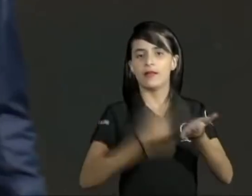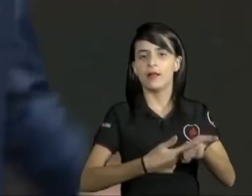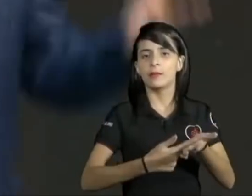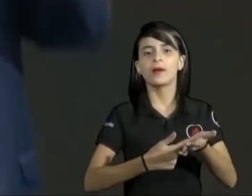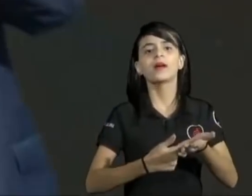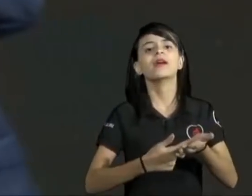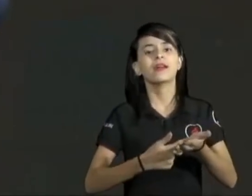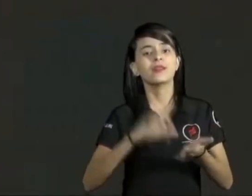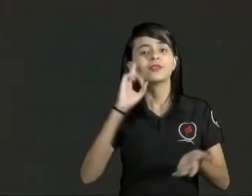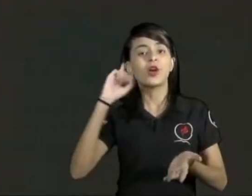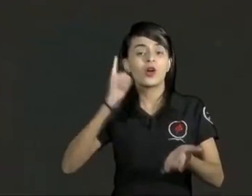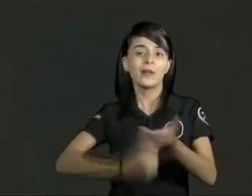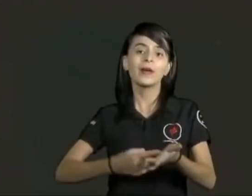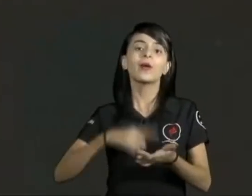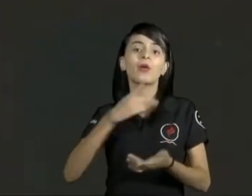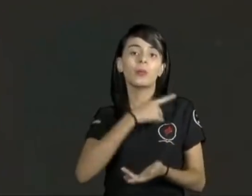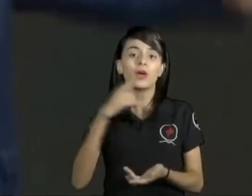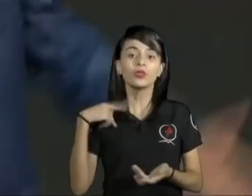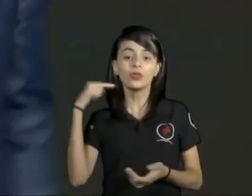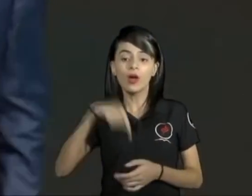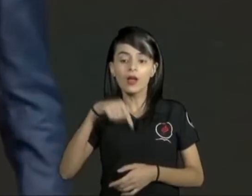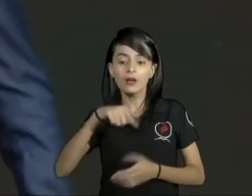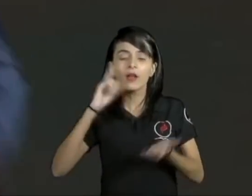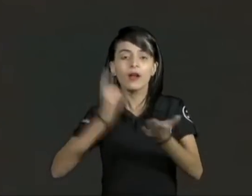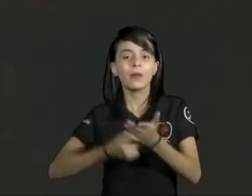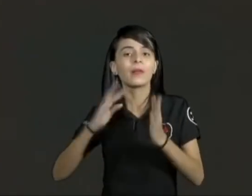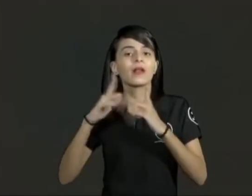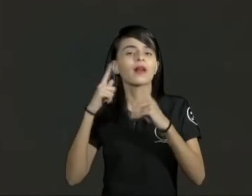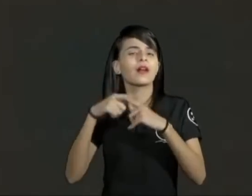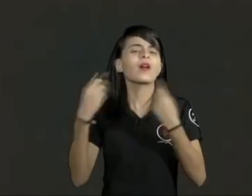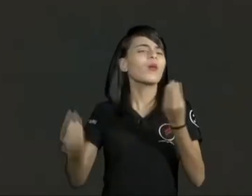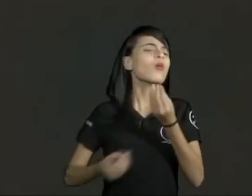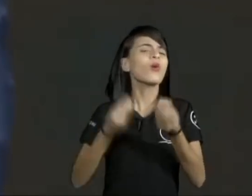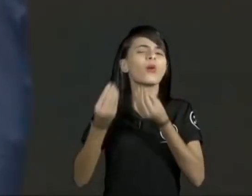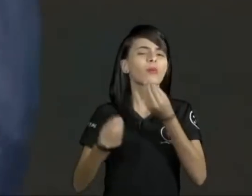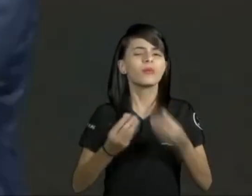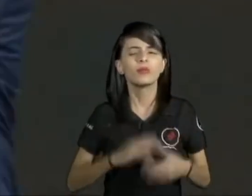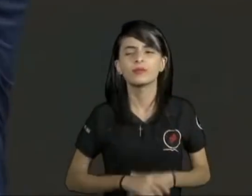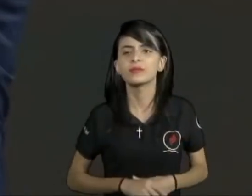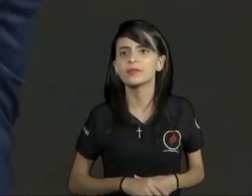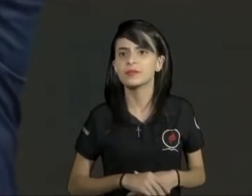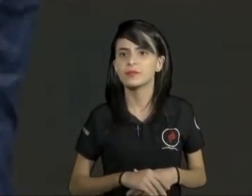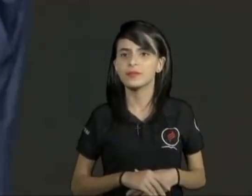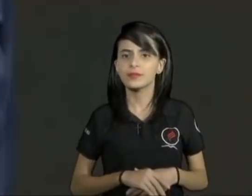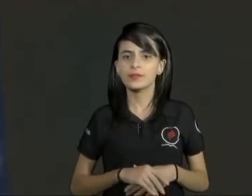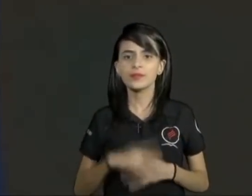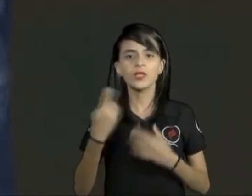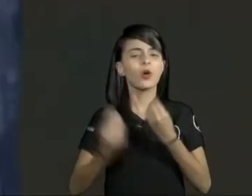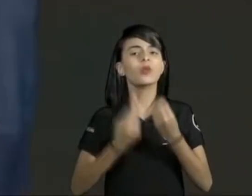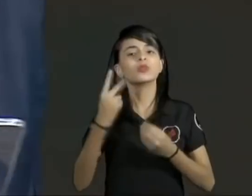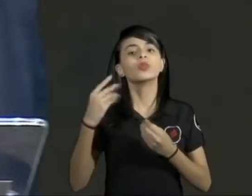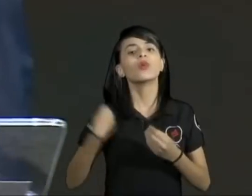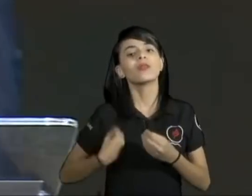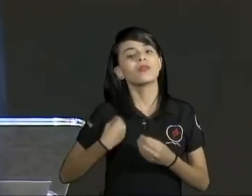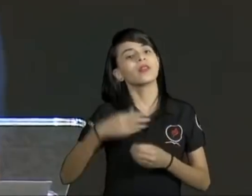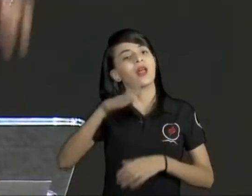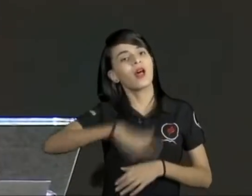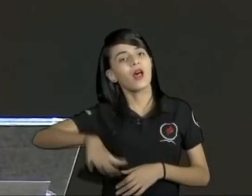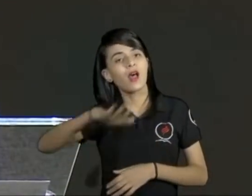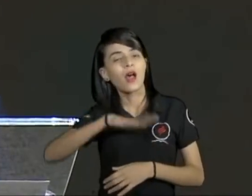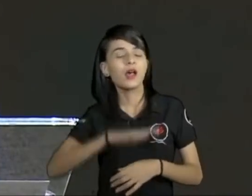faz volto só faz volto quando o pastor faz aqui campanha na igreja como é que é isso como é que a sua vida nessa área